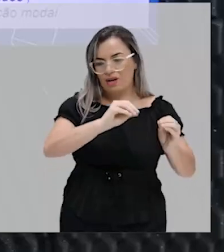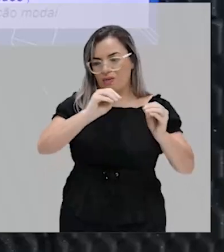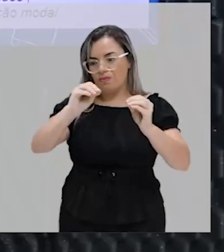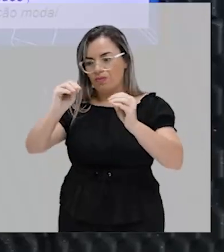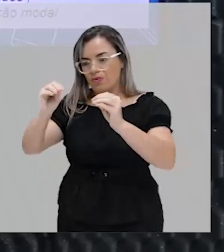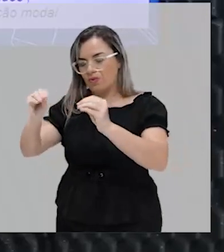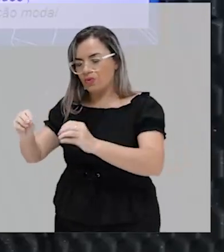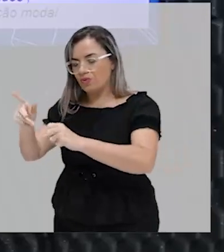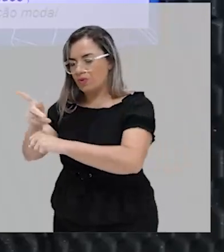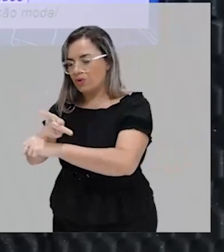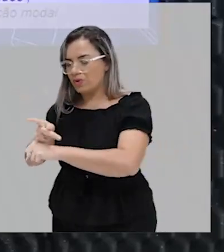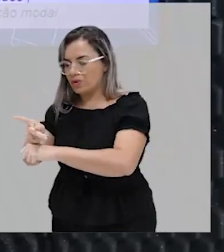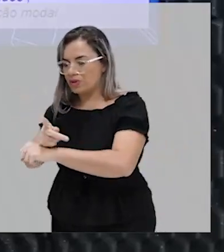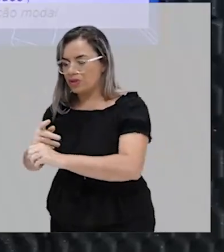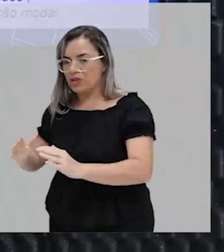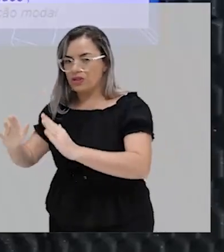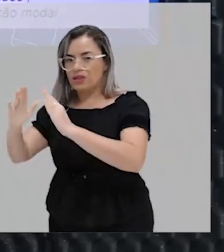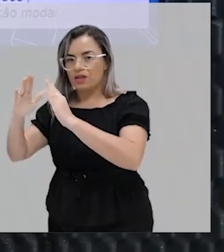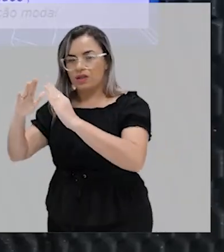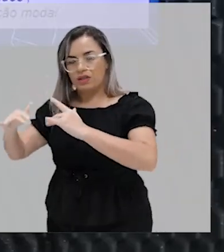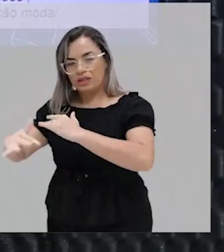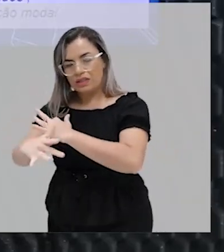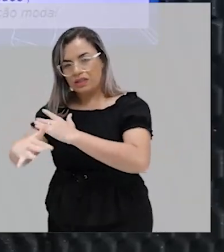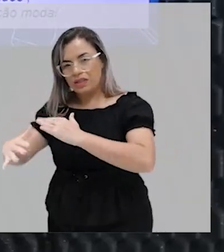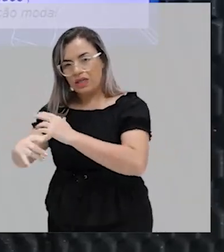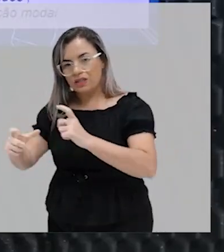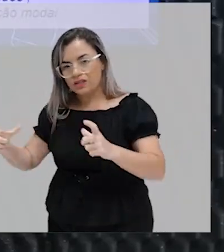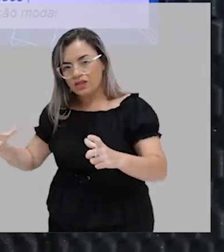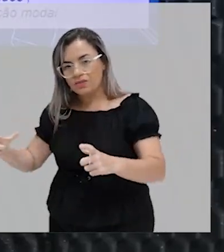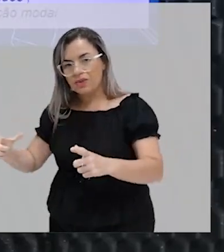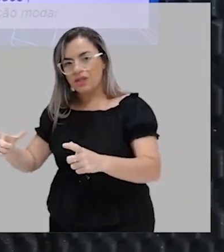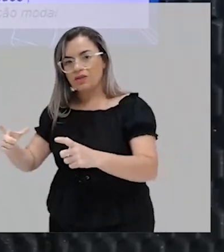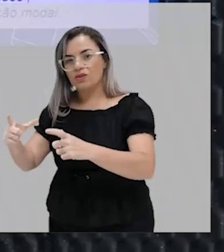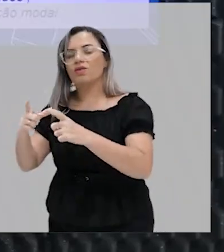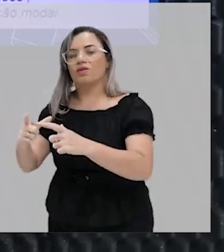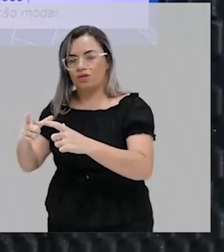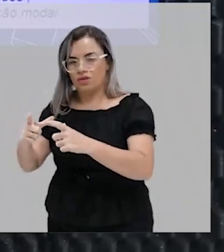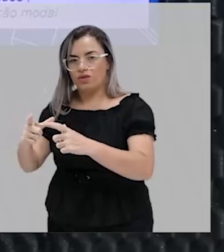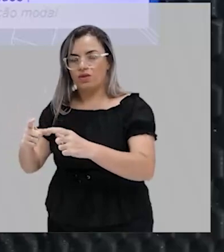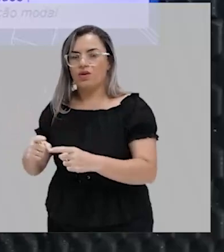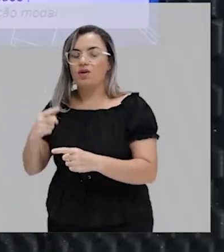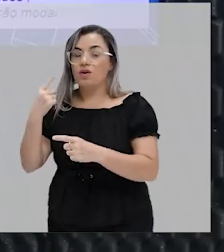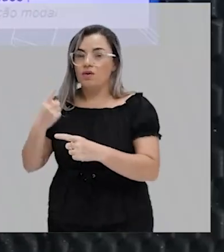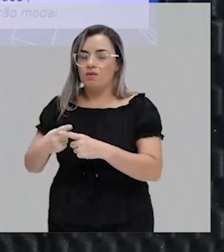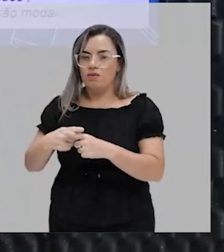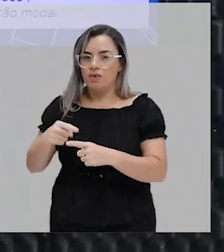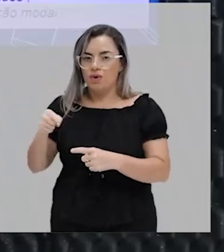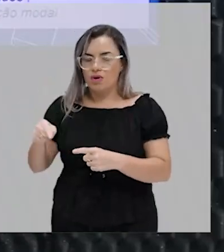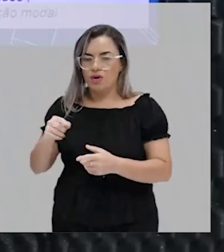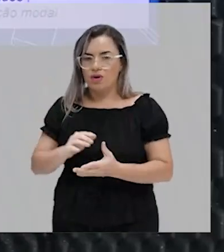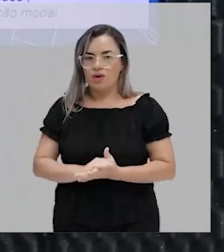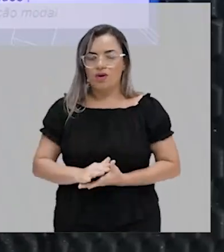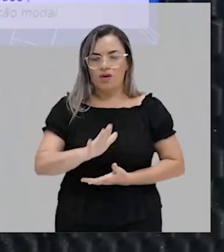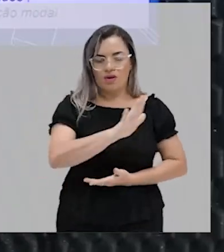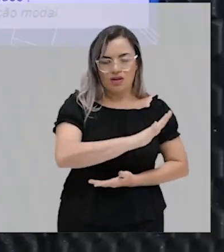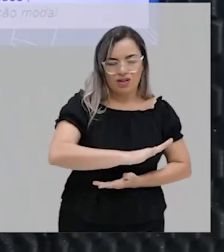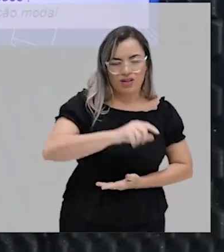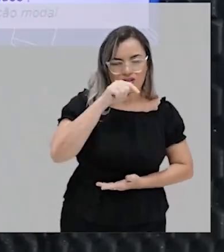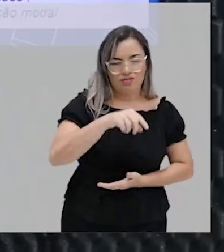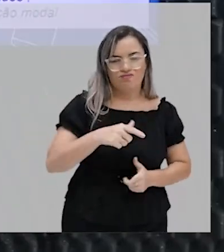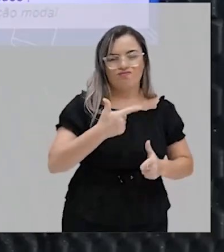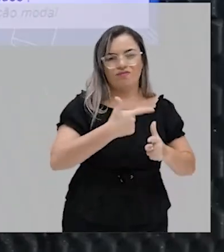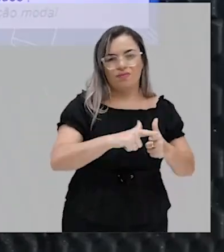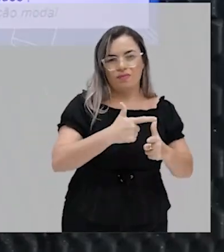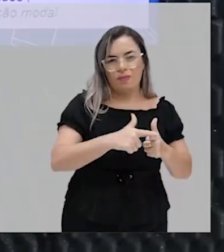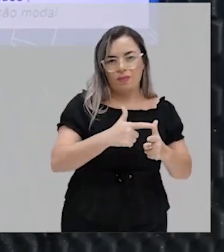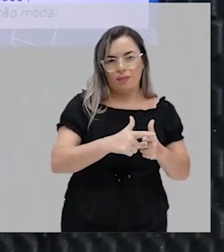cidades menores ao entorno, para que você se desloque apenas para estas cidades, essas grandes cidades que apresentam essas problemáticas, em